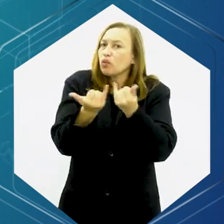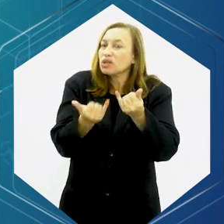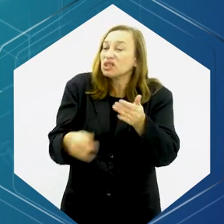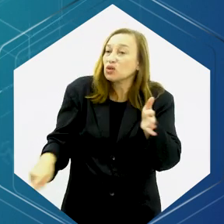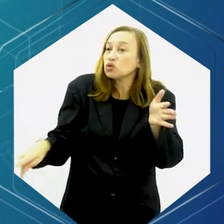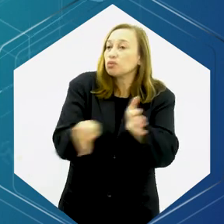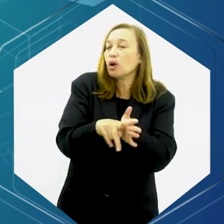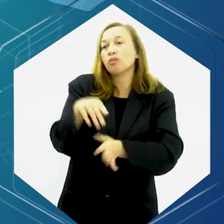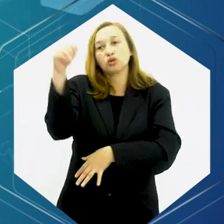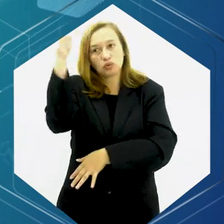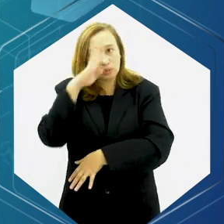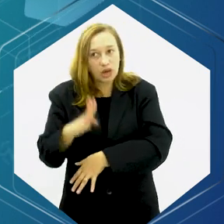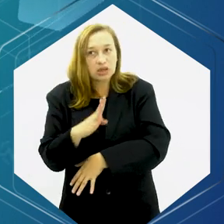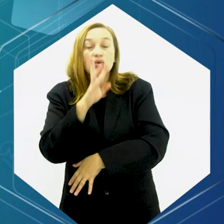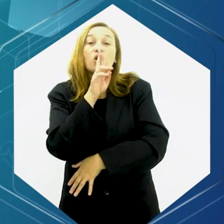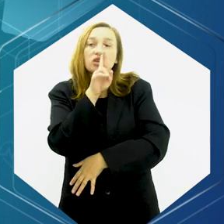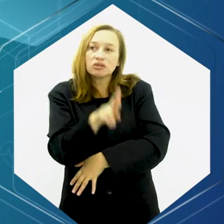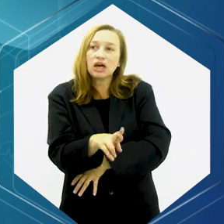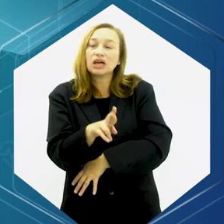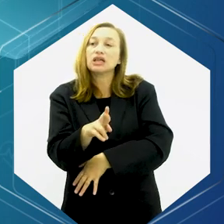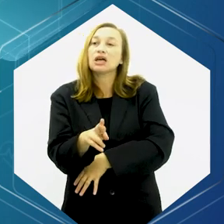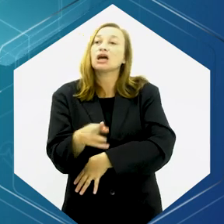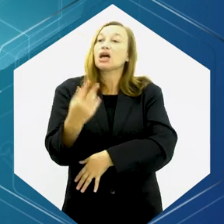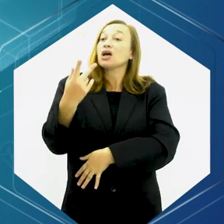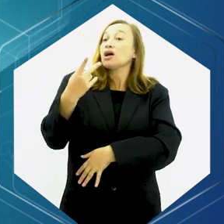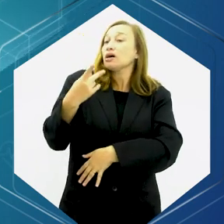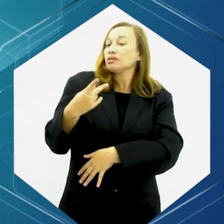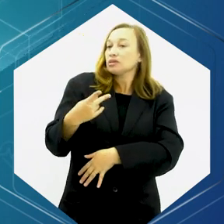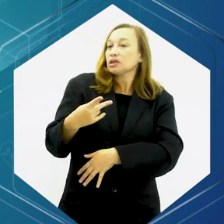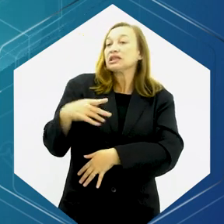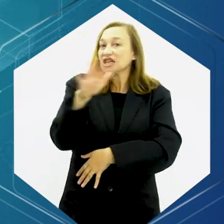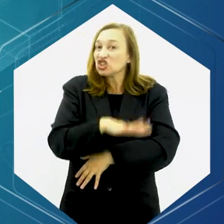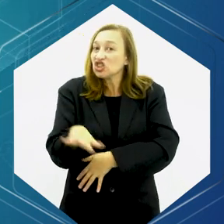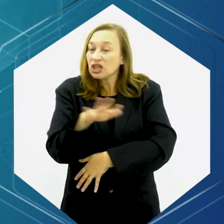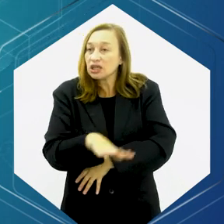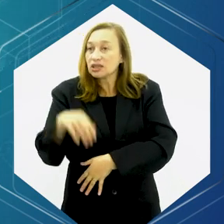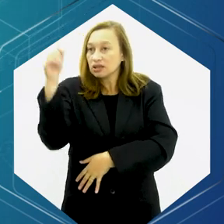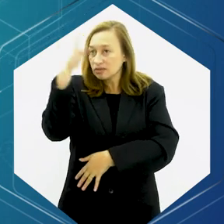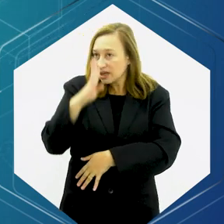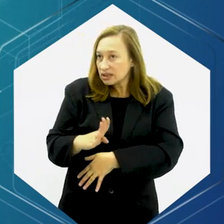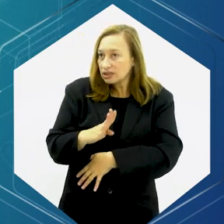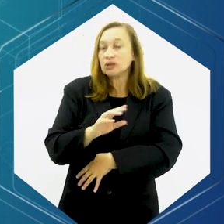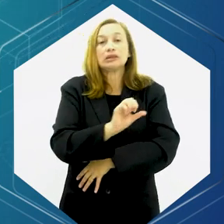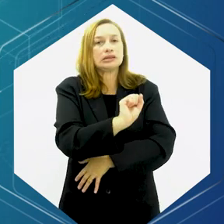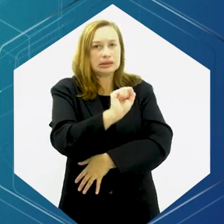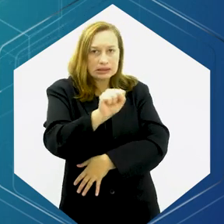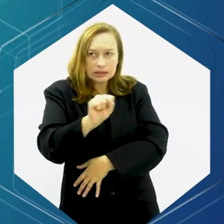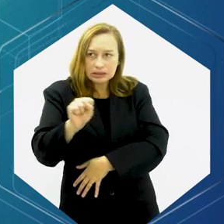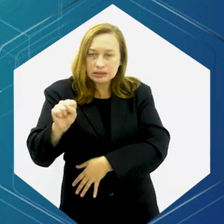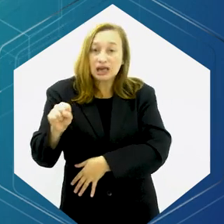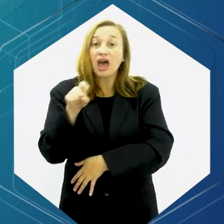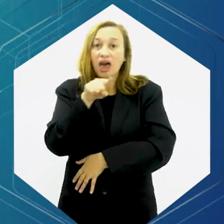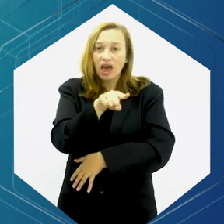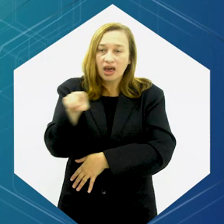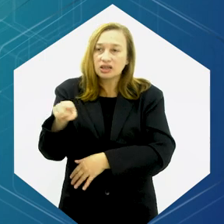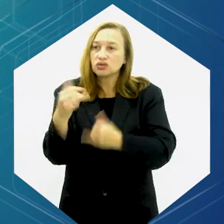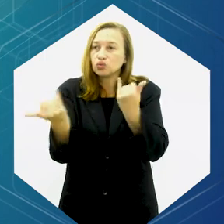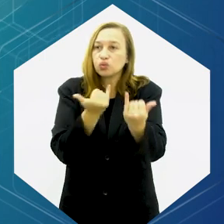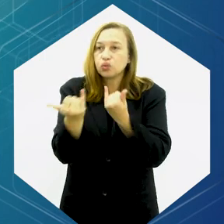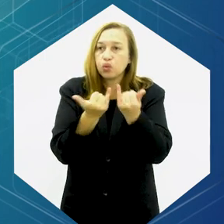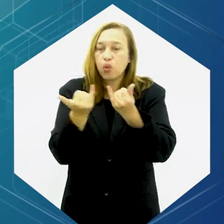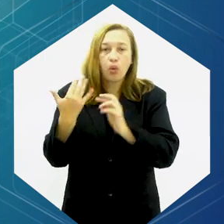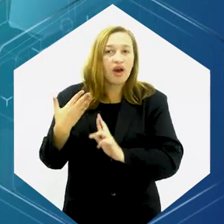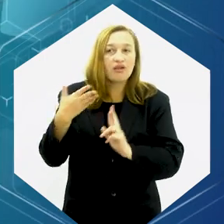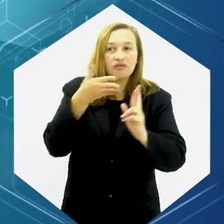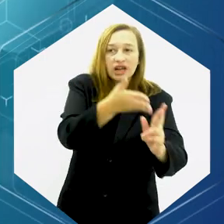Dados do Brasil né Esse resultado é referente é de referência a crianças brasileiras isso esses dados